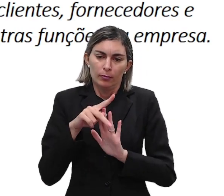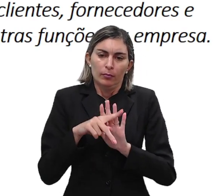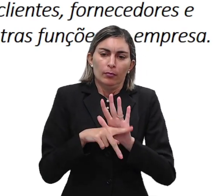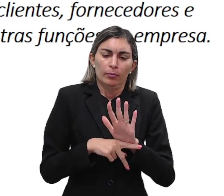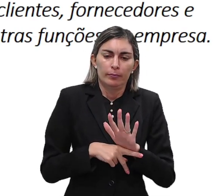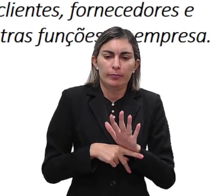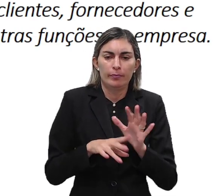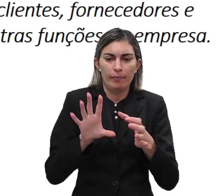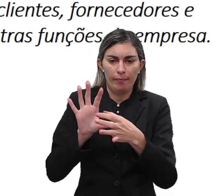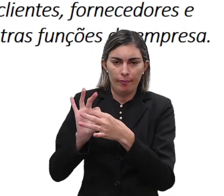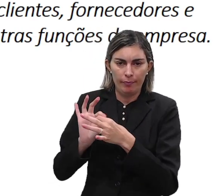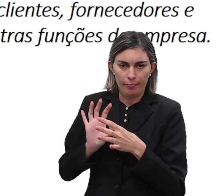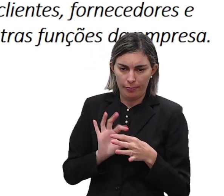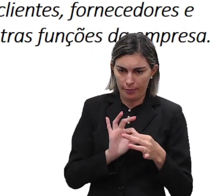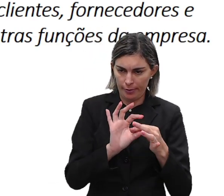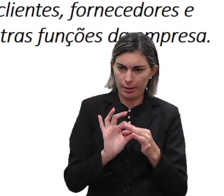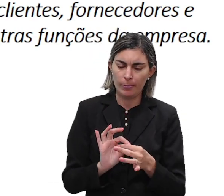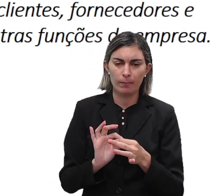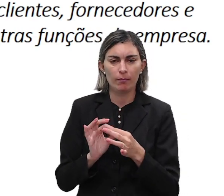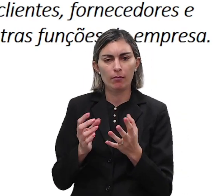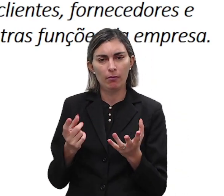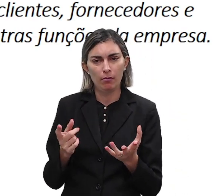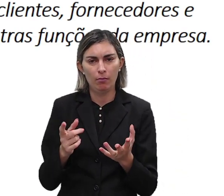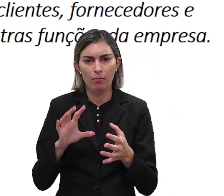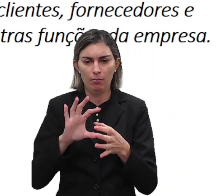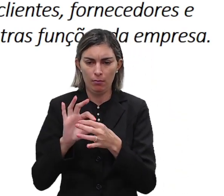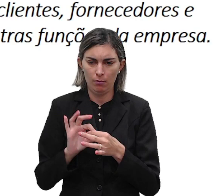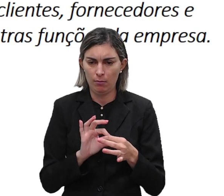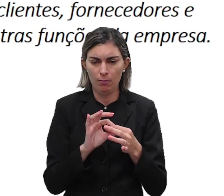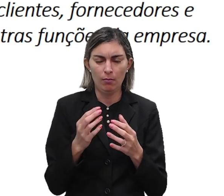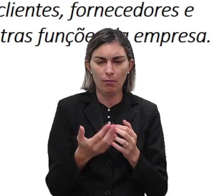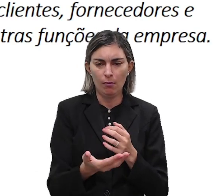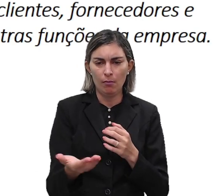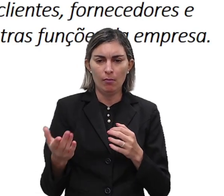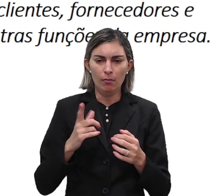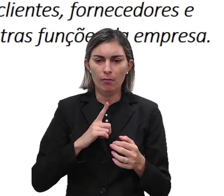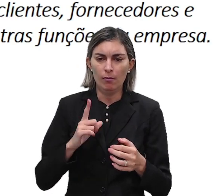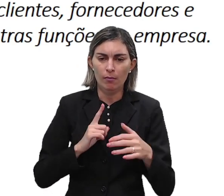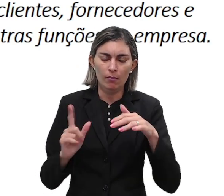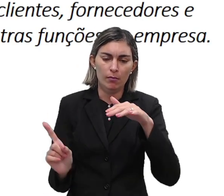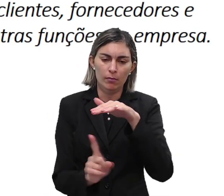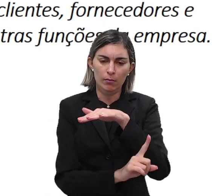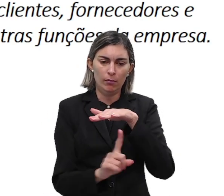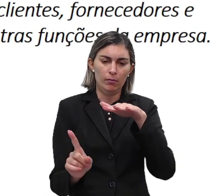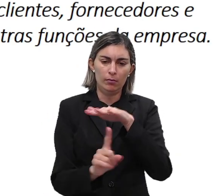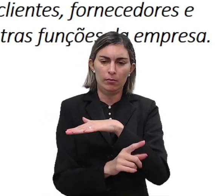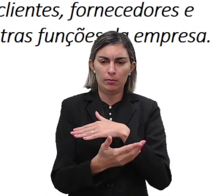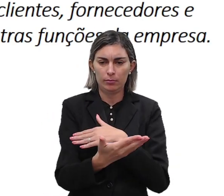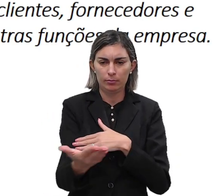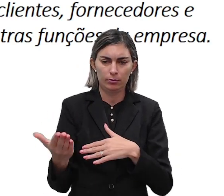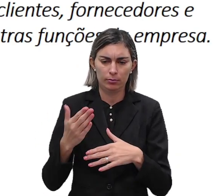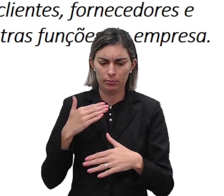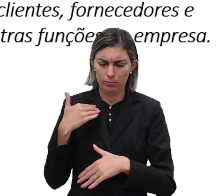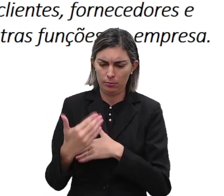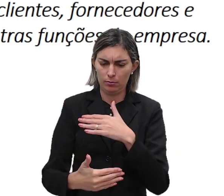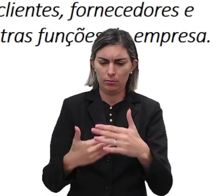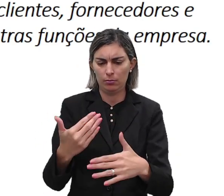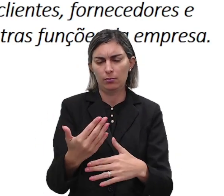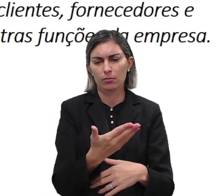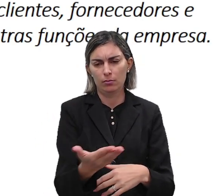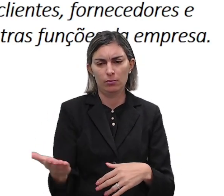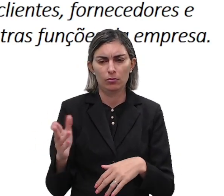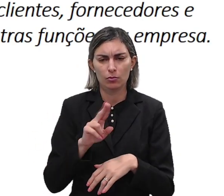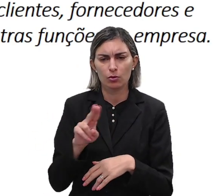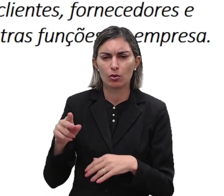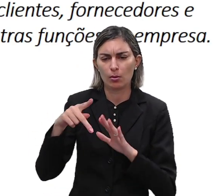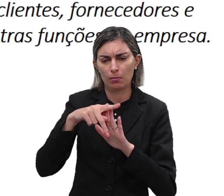e conectividade dos fornecedores, tenho fornecedores aqui, tenho clientes aqui, tenho processos aqui que a gente chama